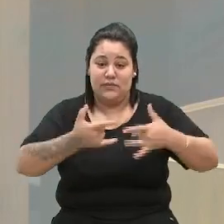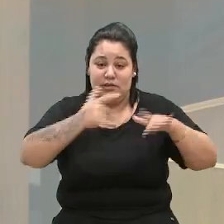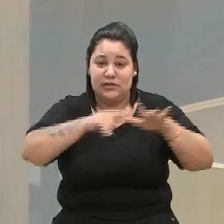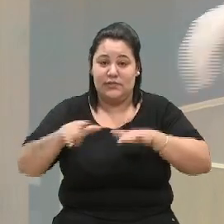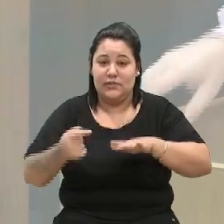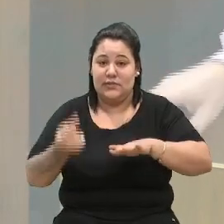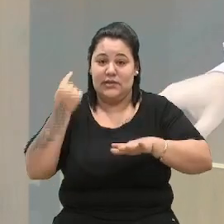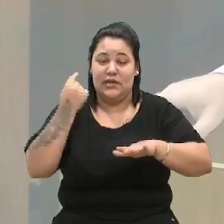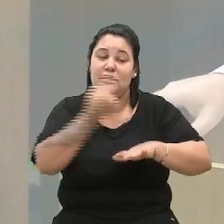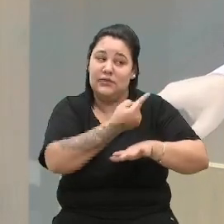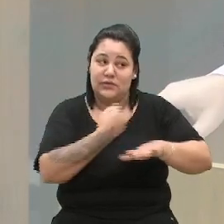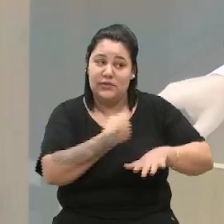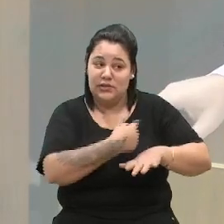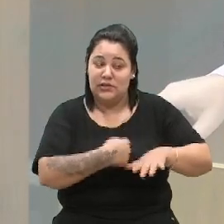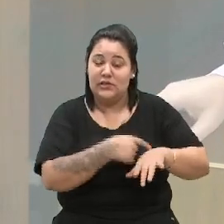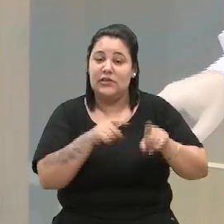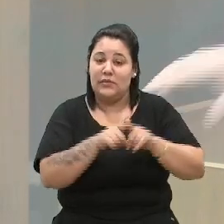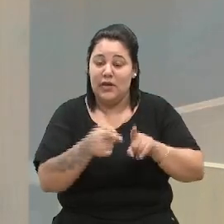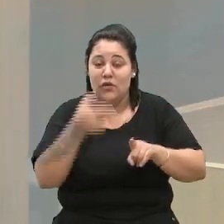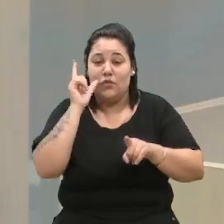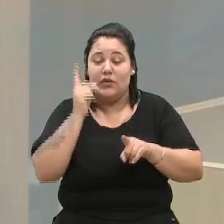aqui ontem novamente esse tema.